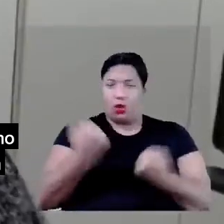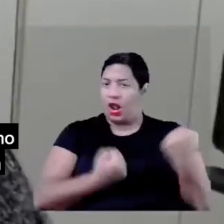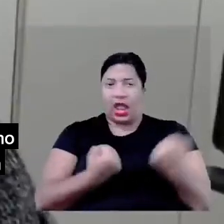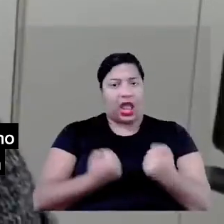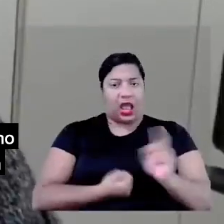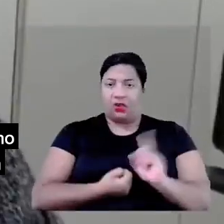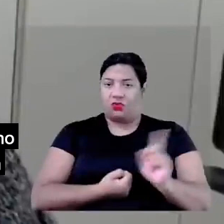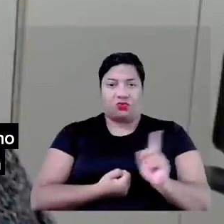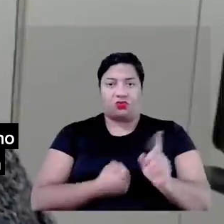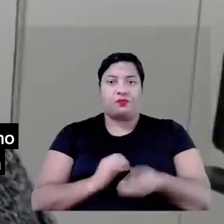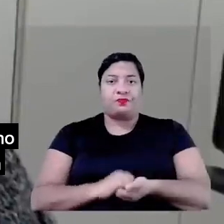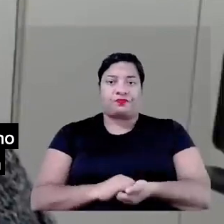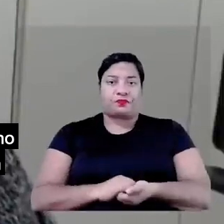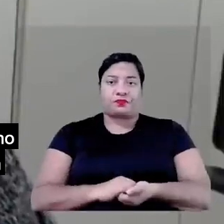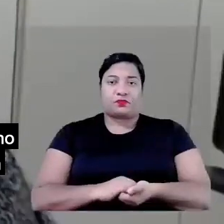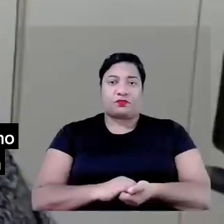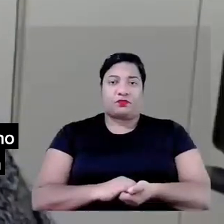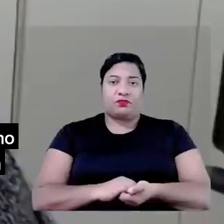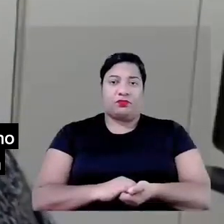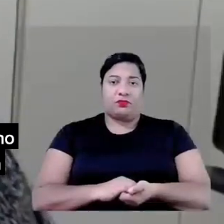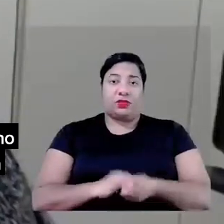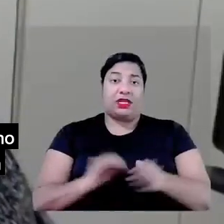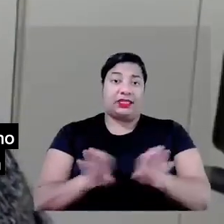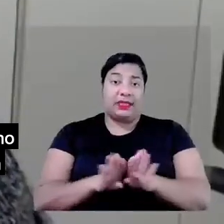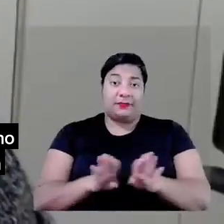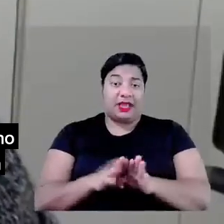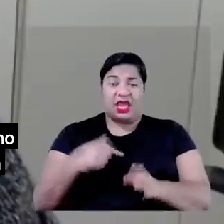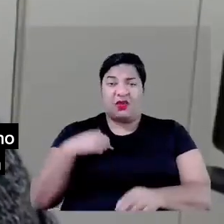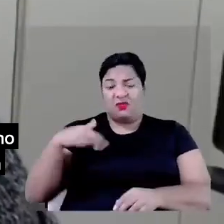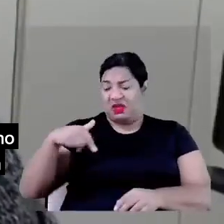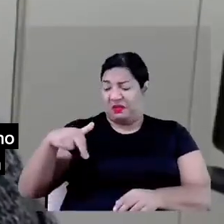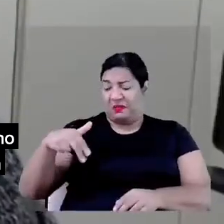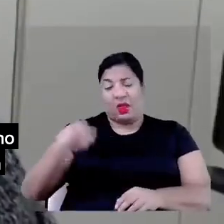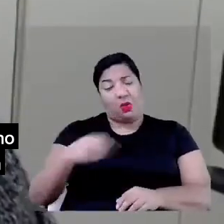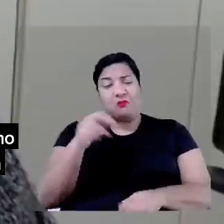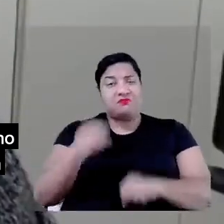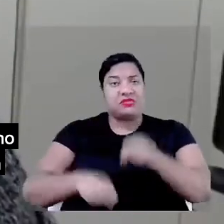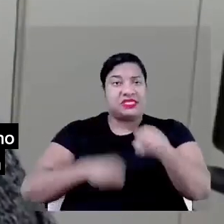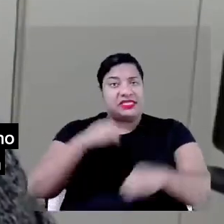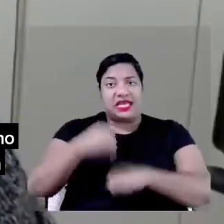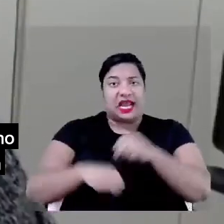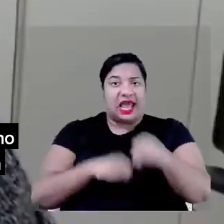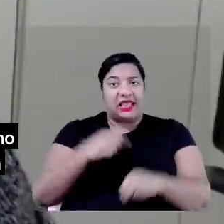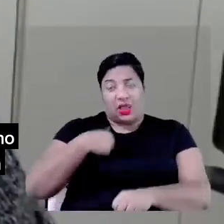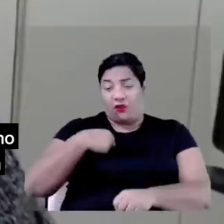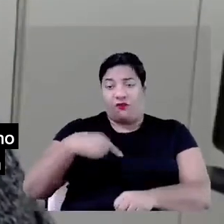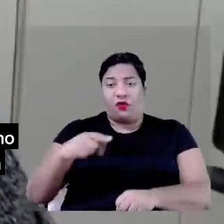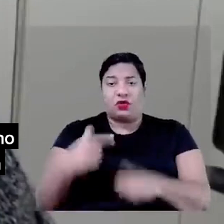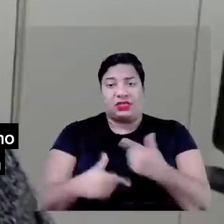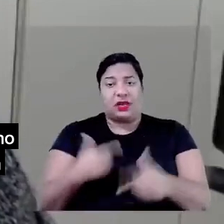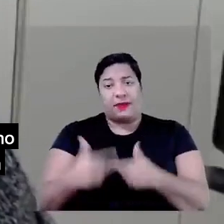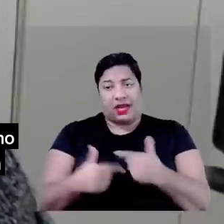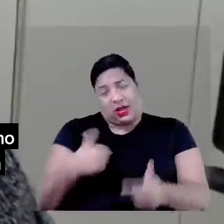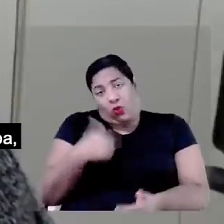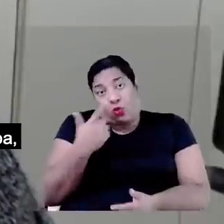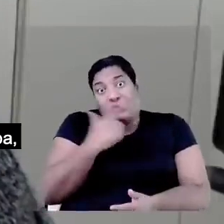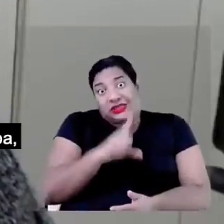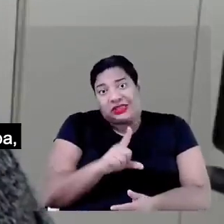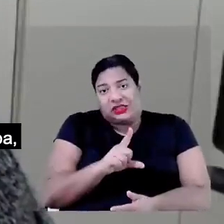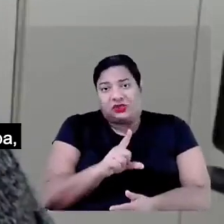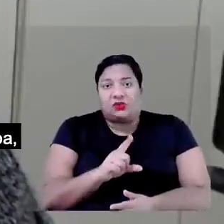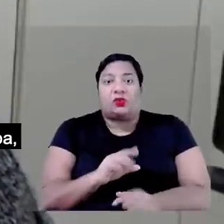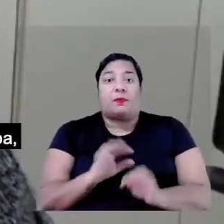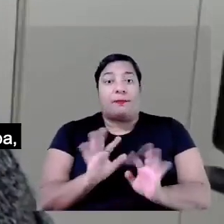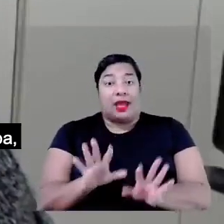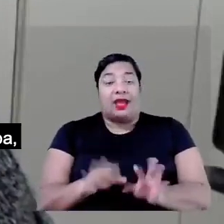ter veículo, eu venho ou a pé ou de bicicleta. Eu acho que a questão dos padrões de consumo, que a Laura bem